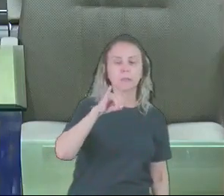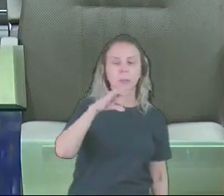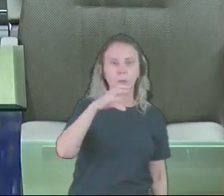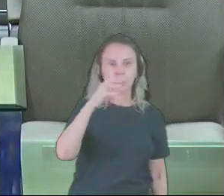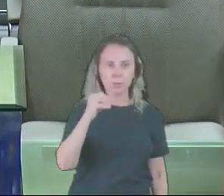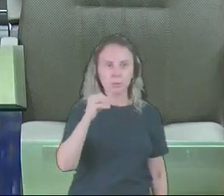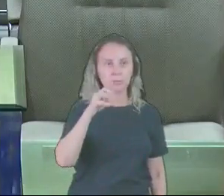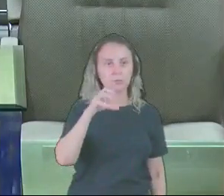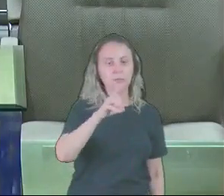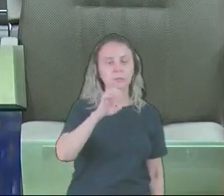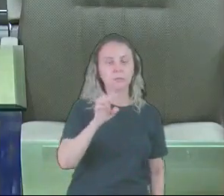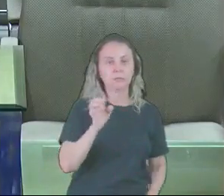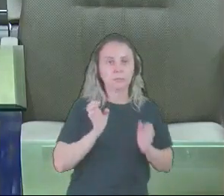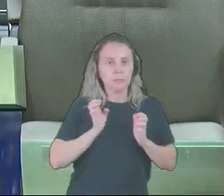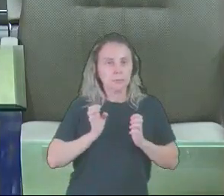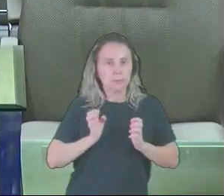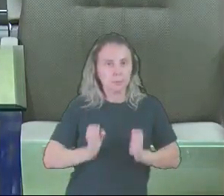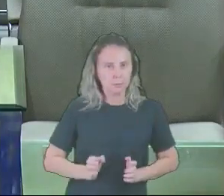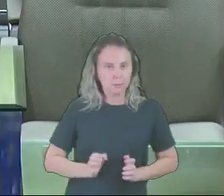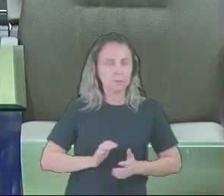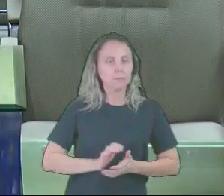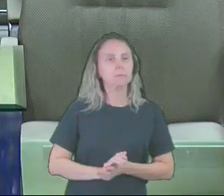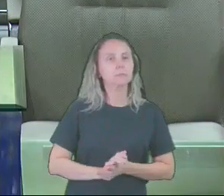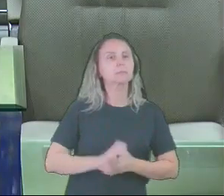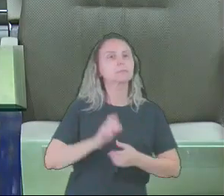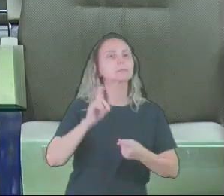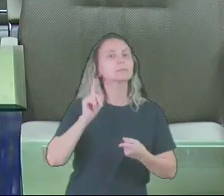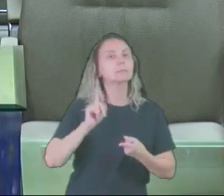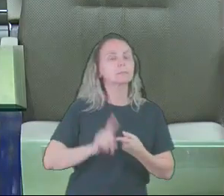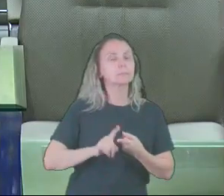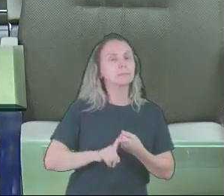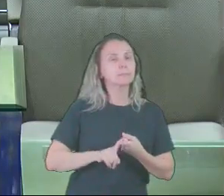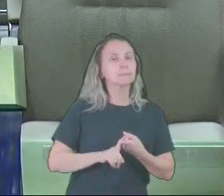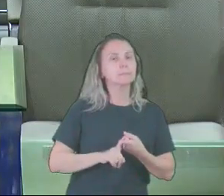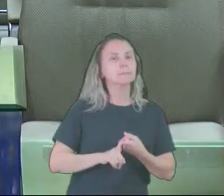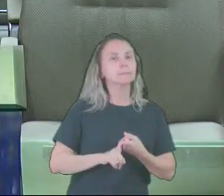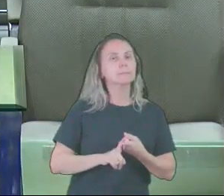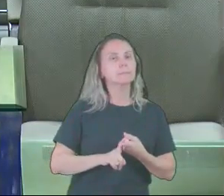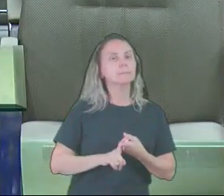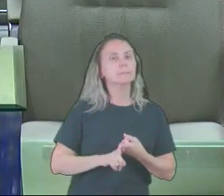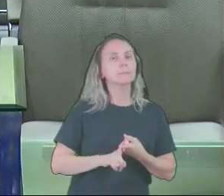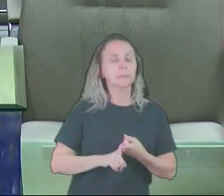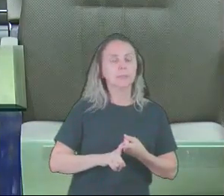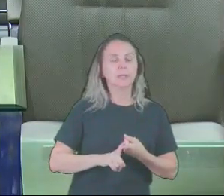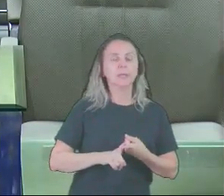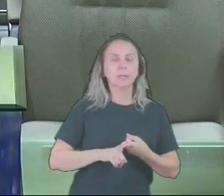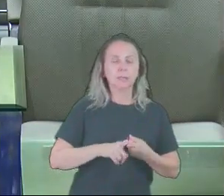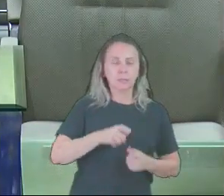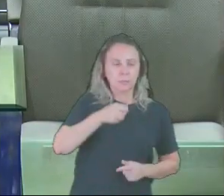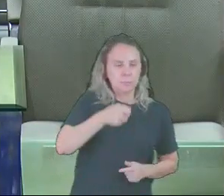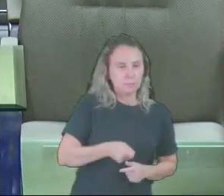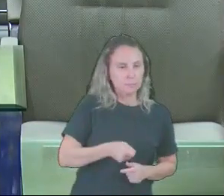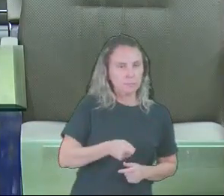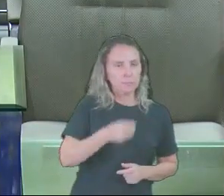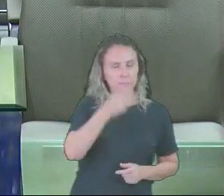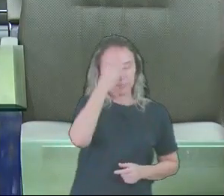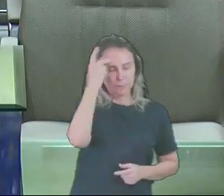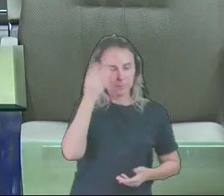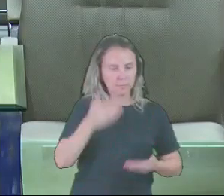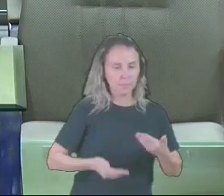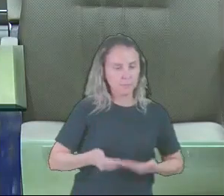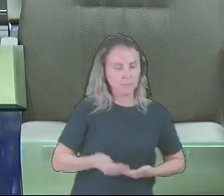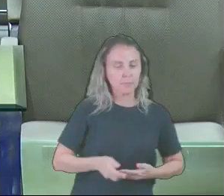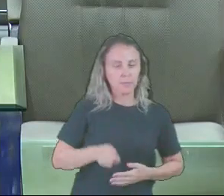empregado com o empregador e o dever também do empregador para com os empregados bom e muita gente